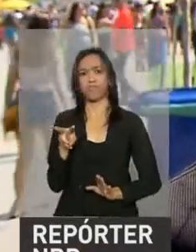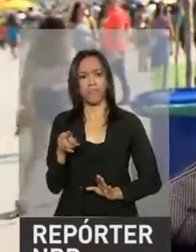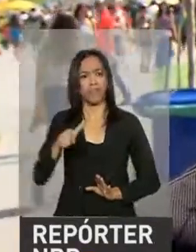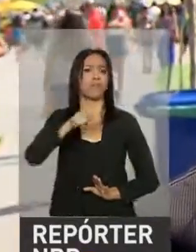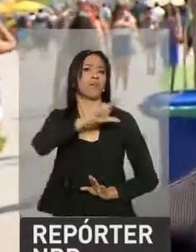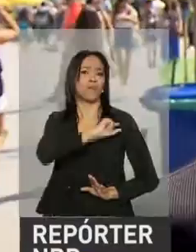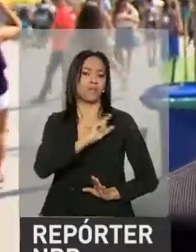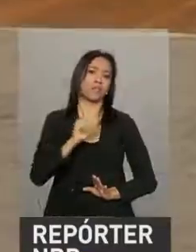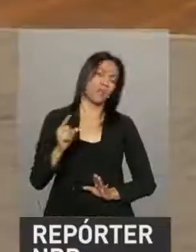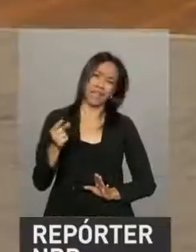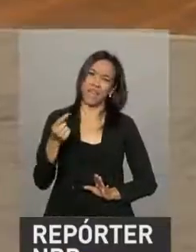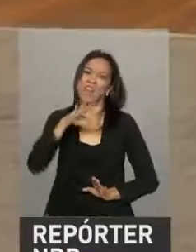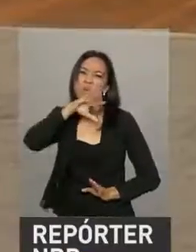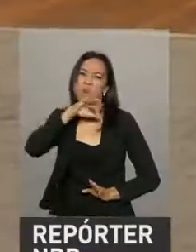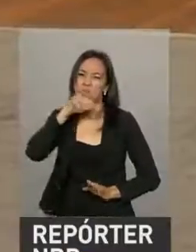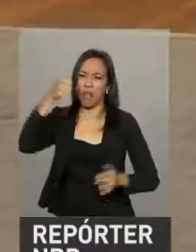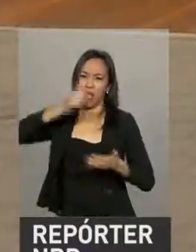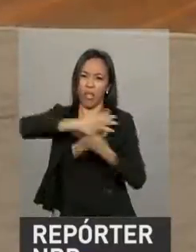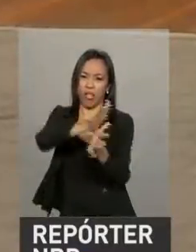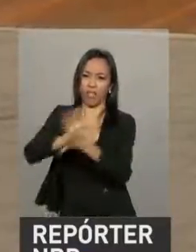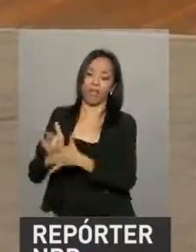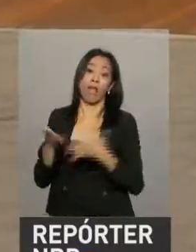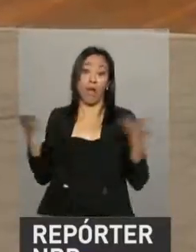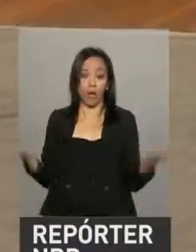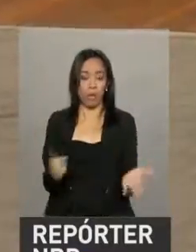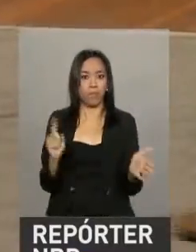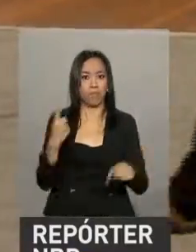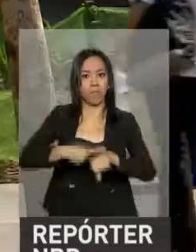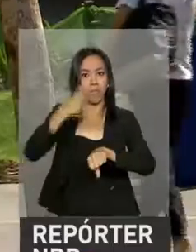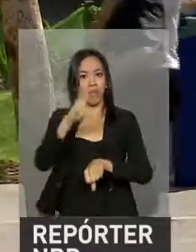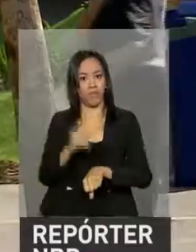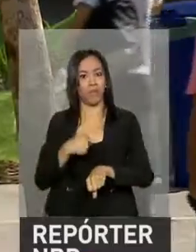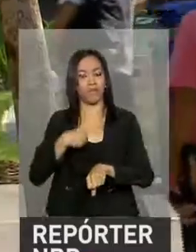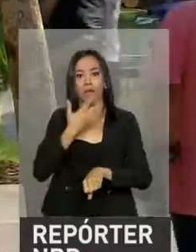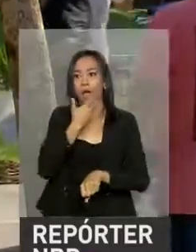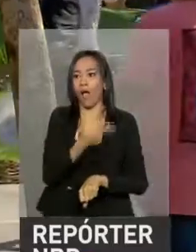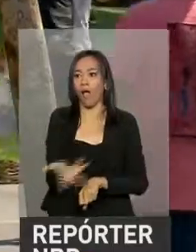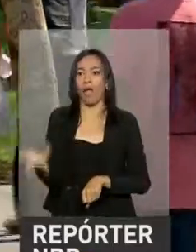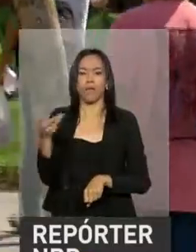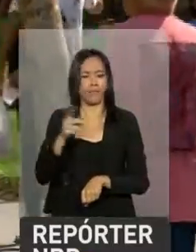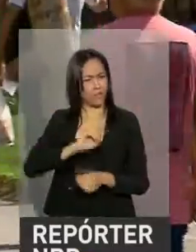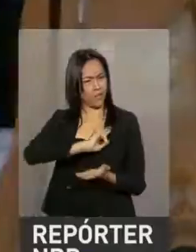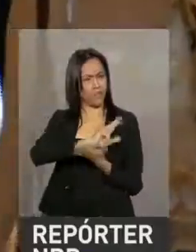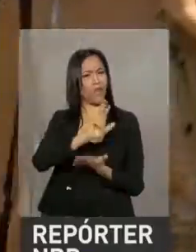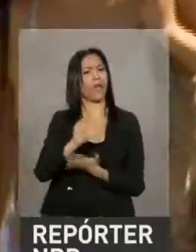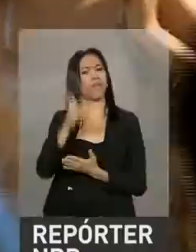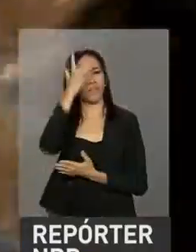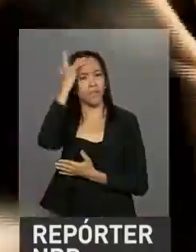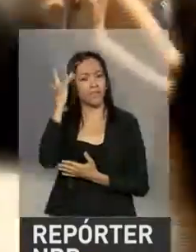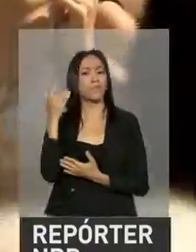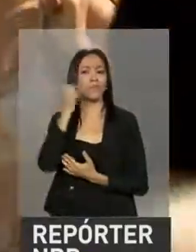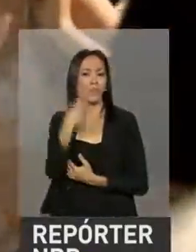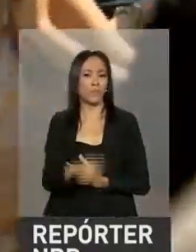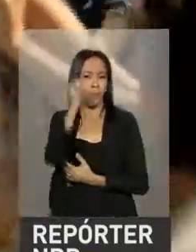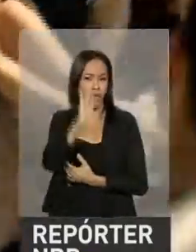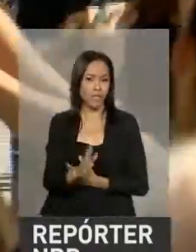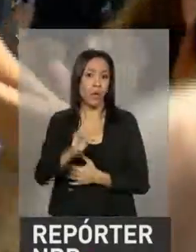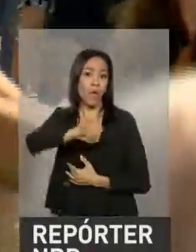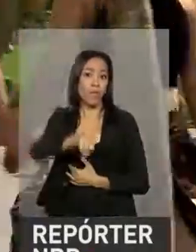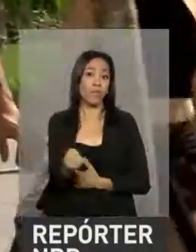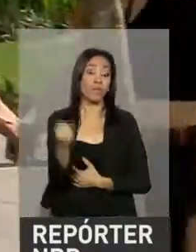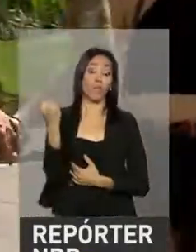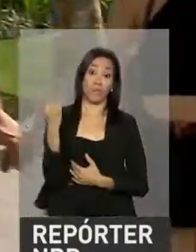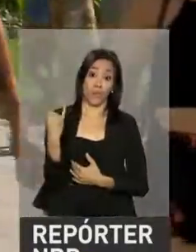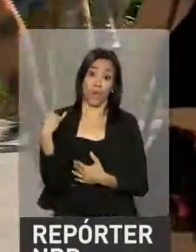instruída esta parte aqui primeira vez que venho aqui eu tô achando incrível e tem muito turista brasileiro que aproveitou as olimpíadas para fazer a